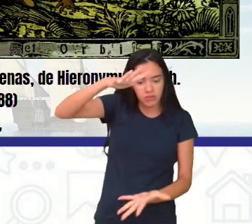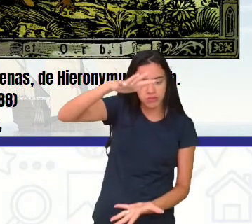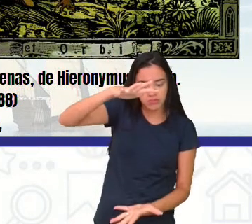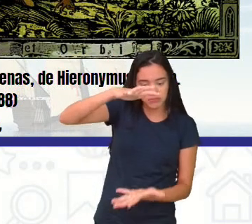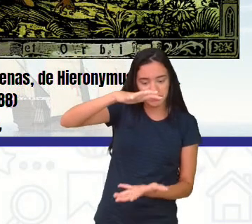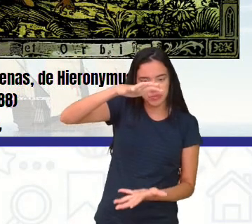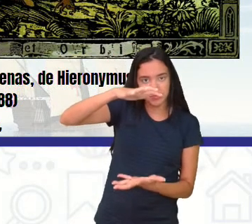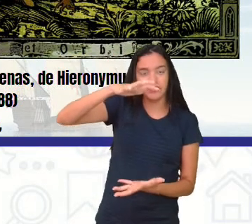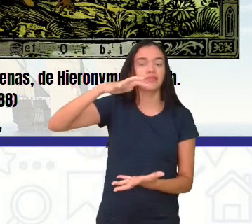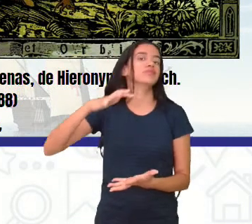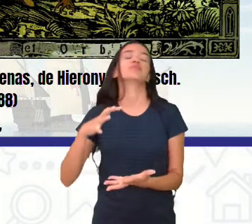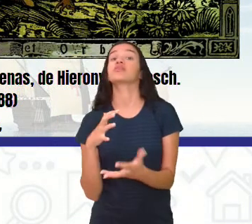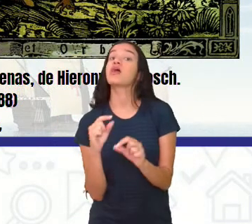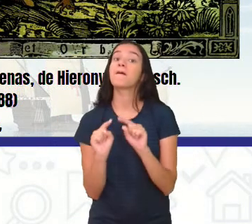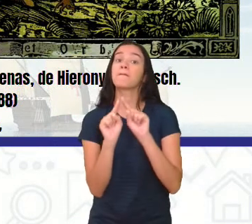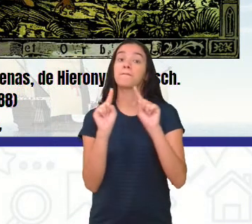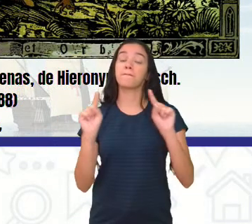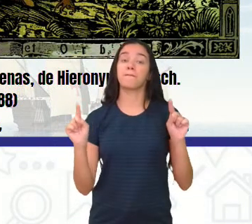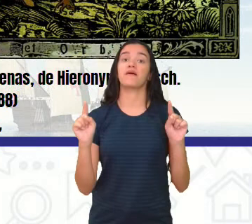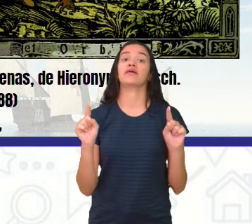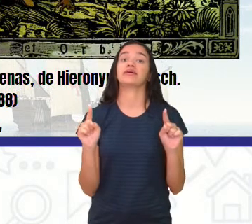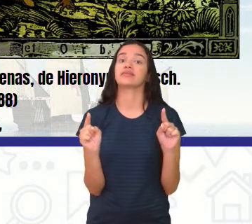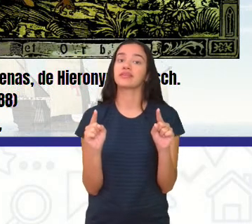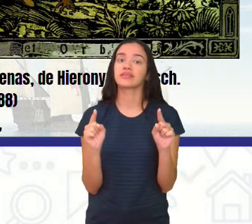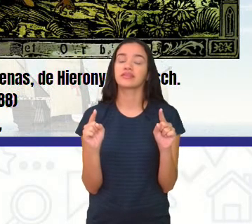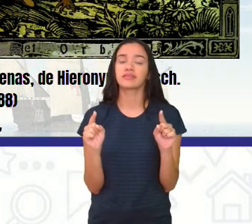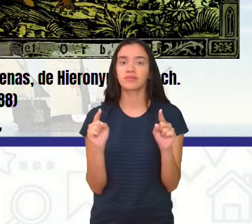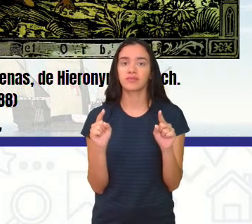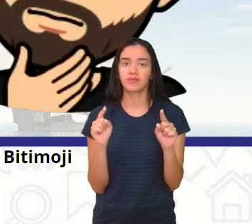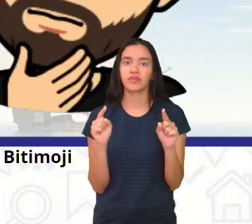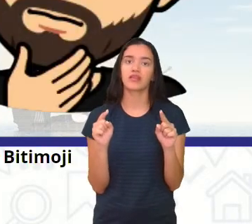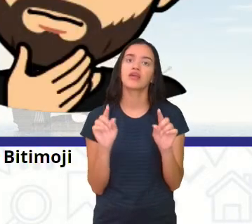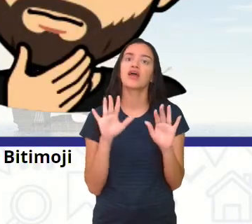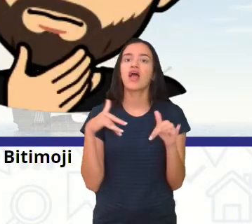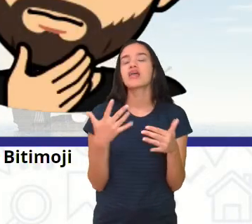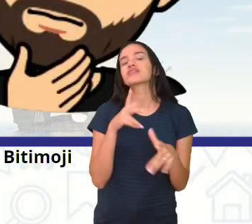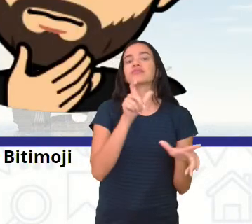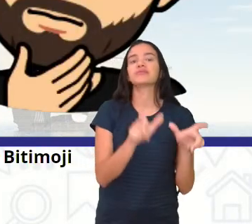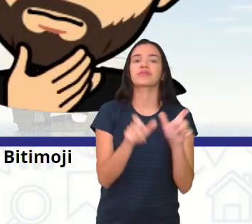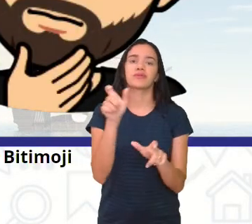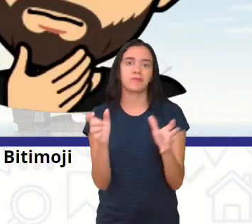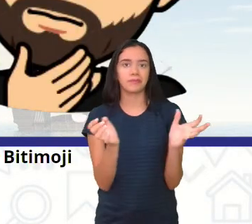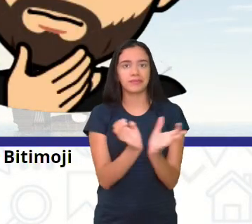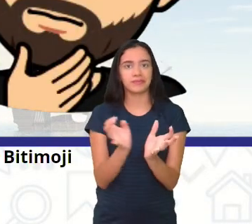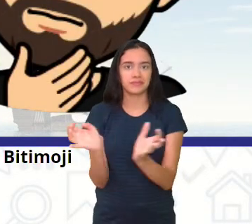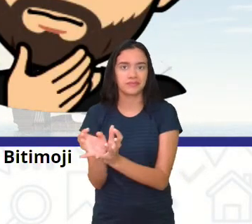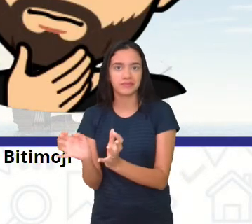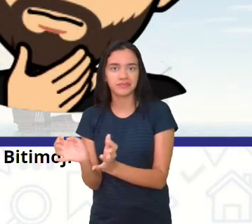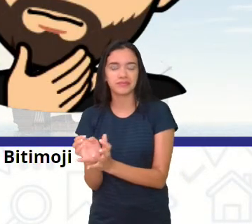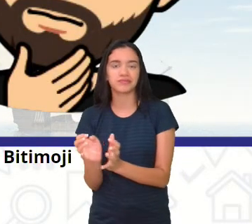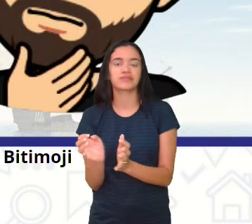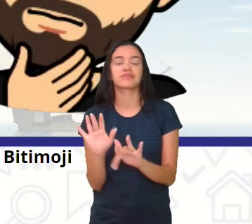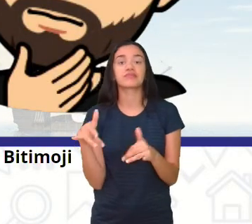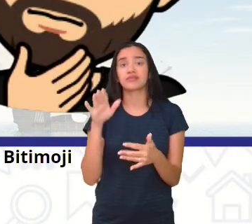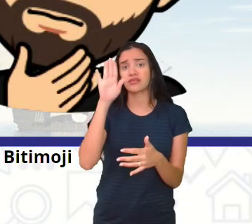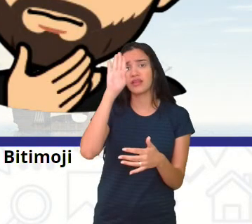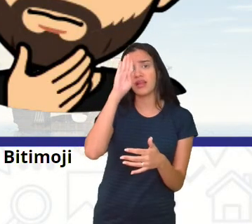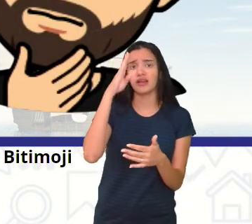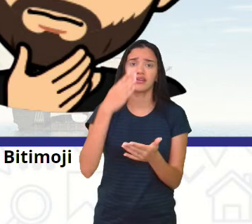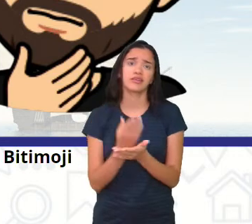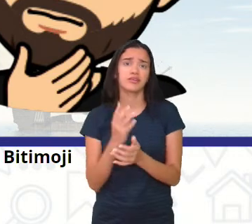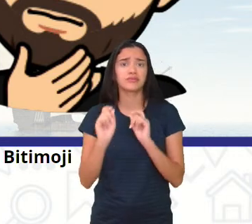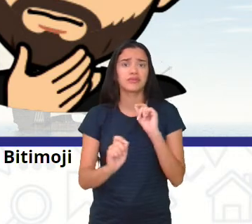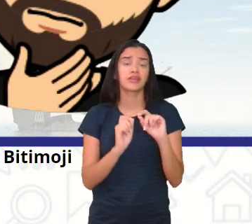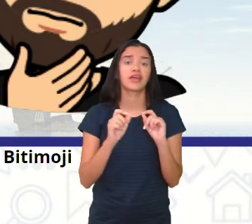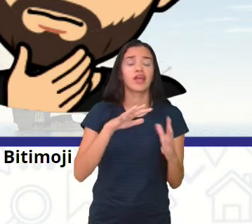nos polos, mas esse pessoal aí, eles acreditavam